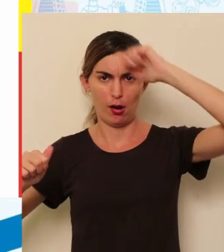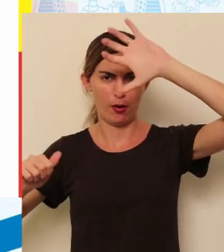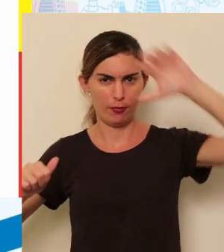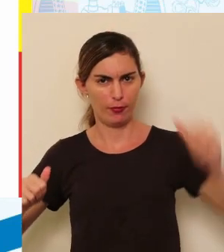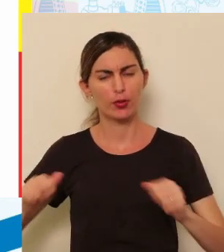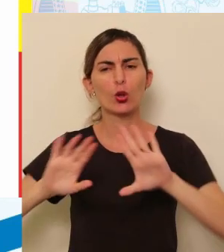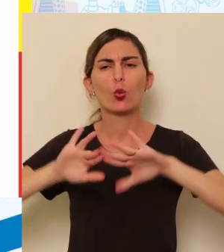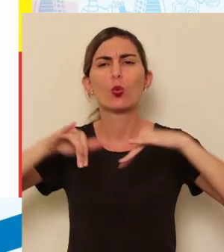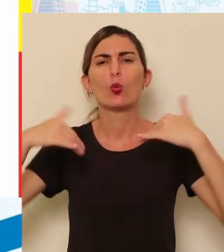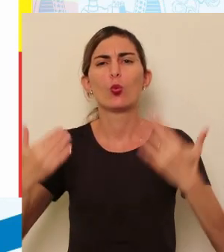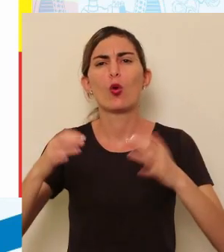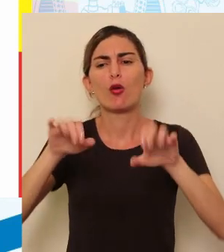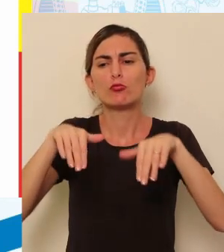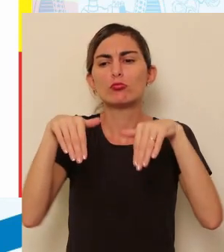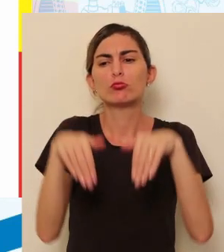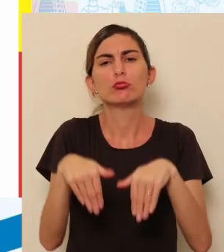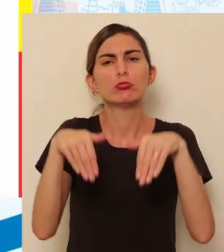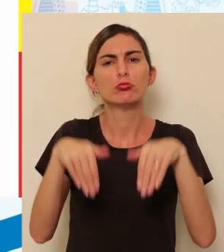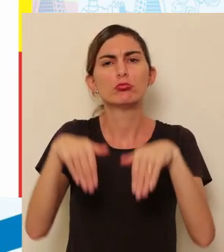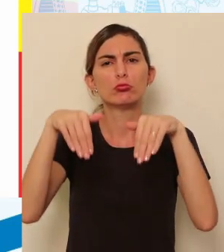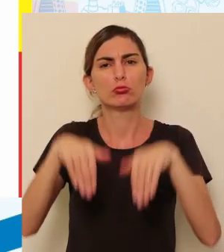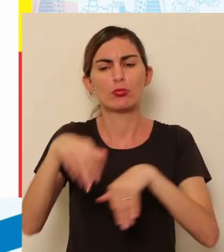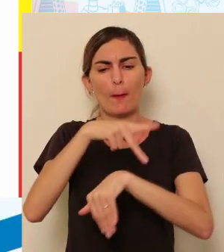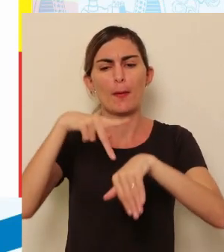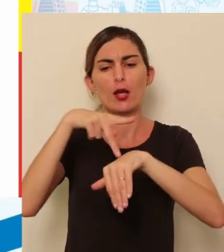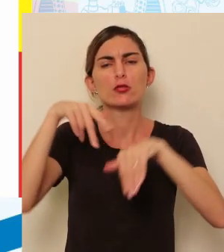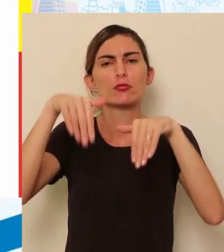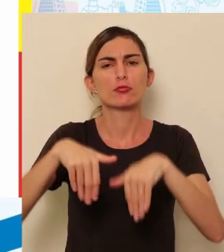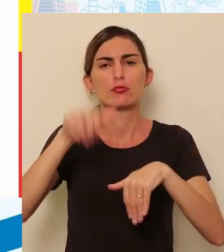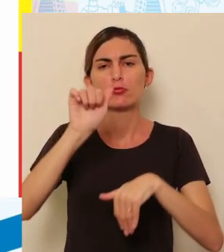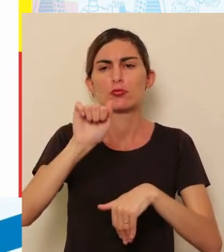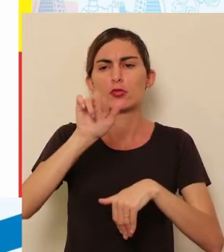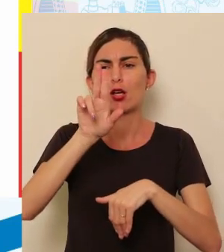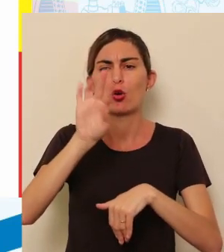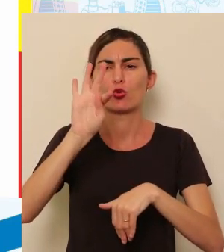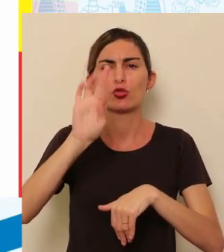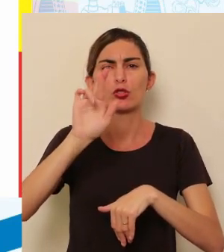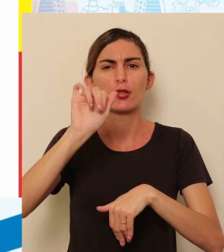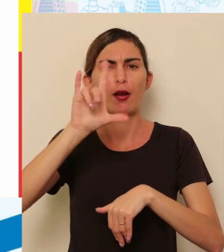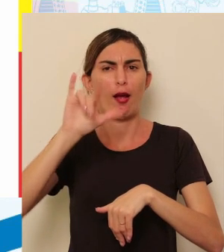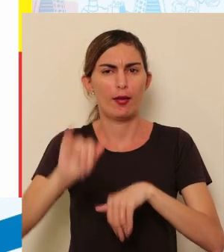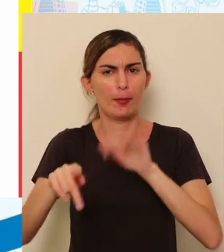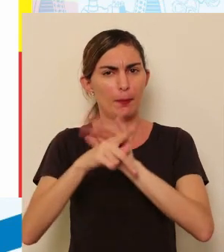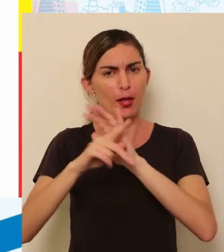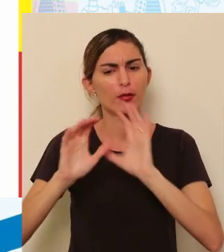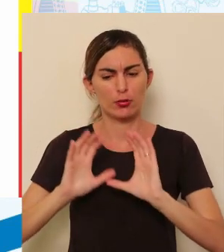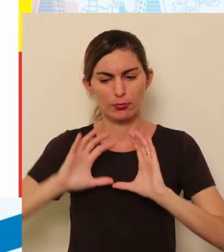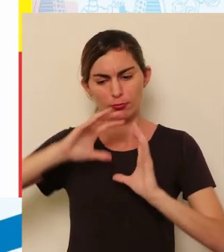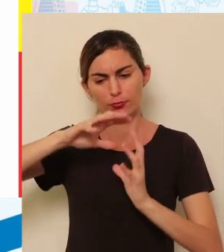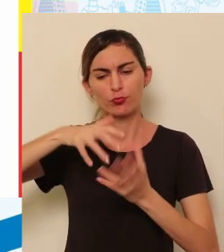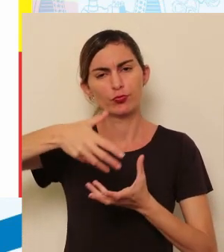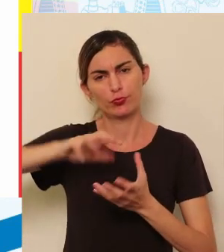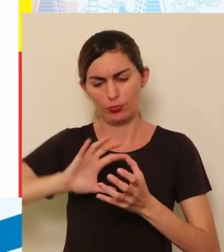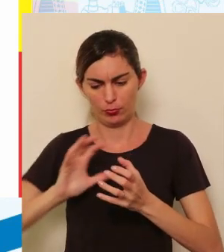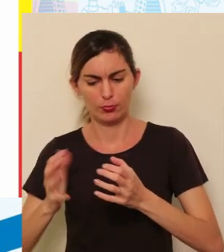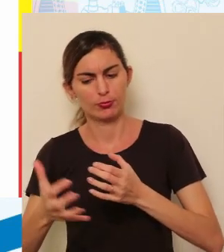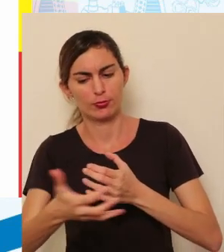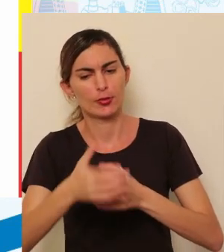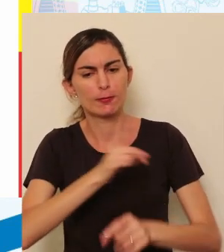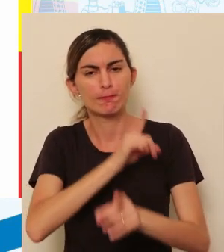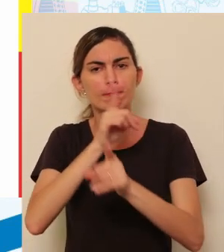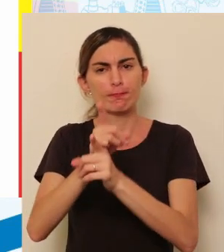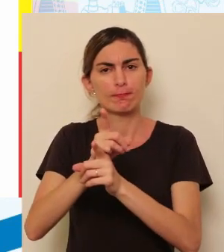África, qual a situação da Austrália? A Austrália é um país-continente? Bem, como ela foi descoberta e